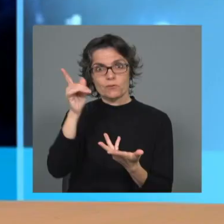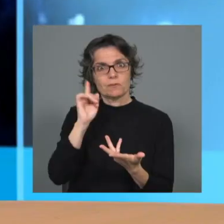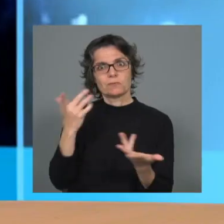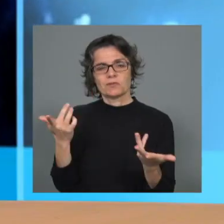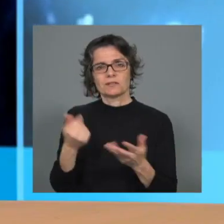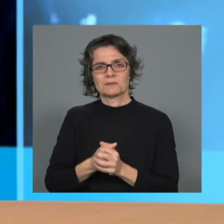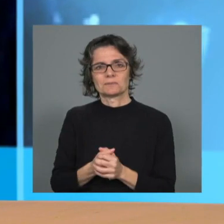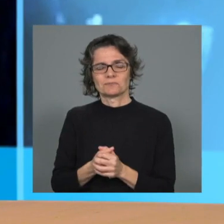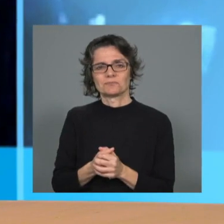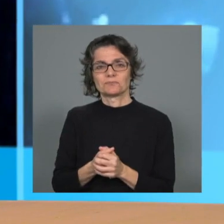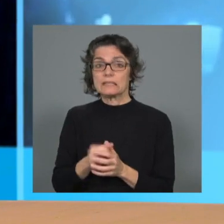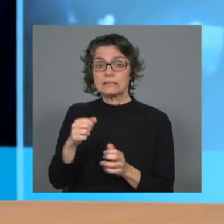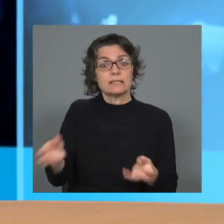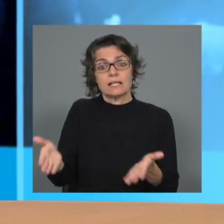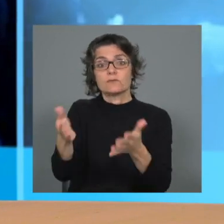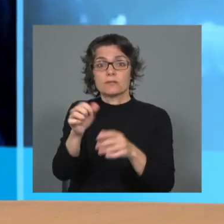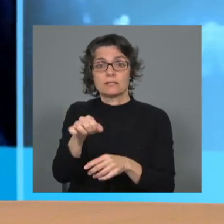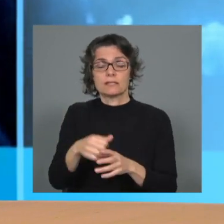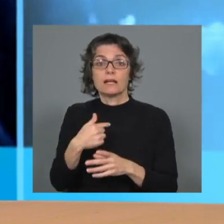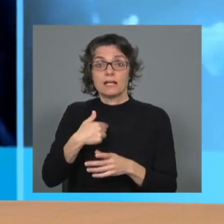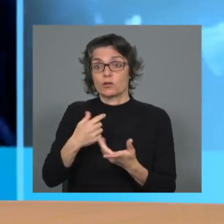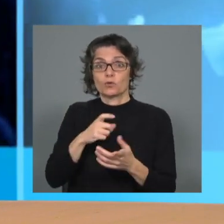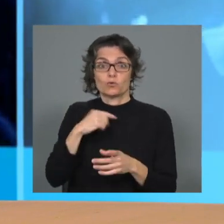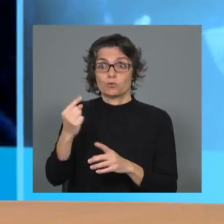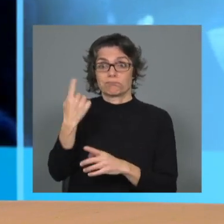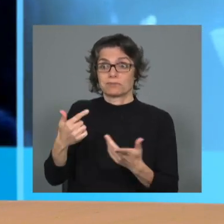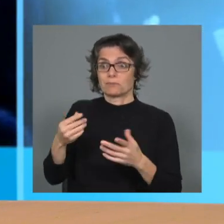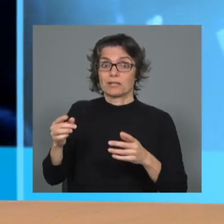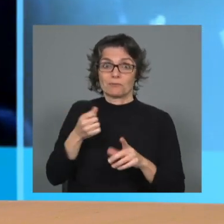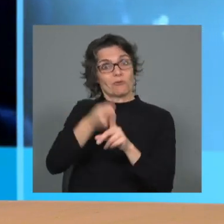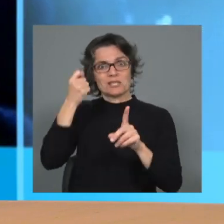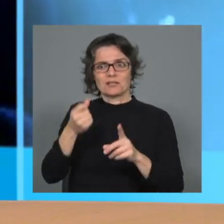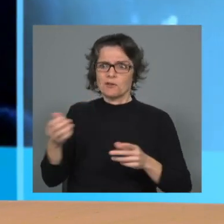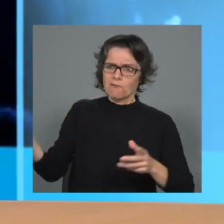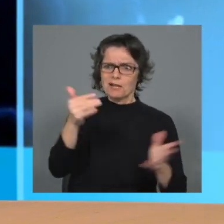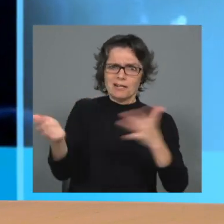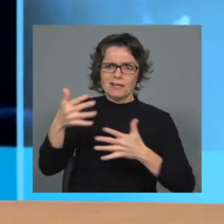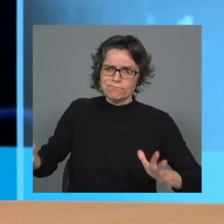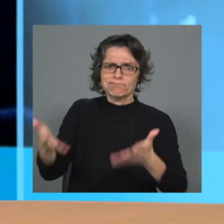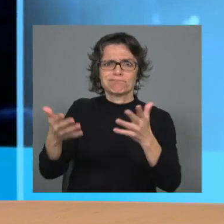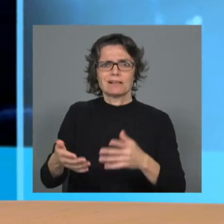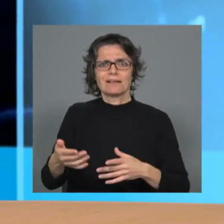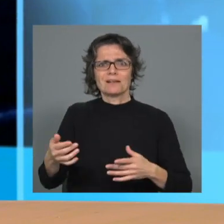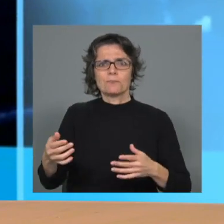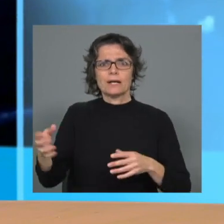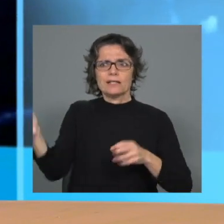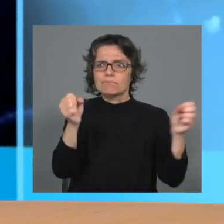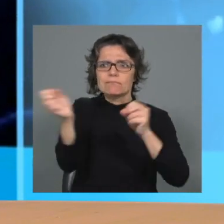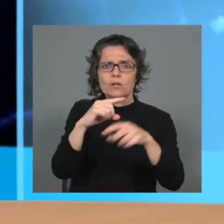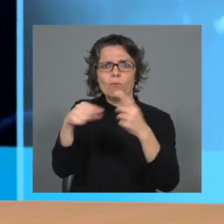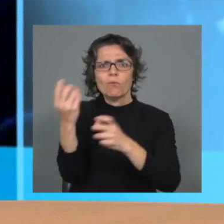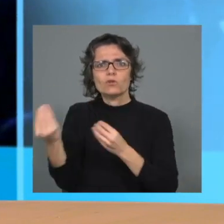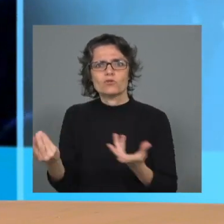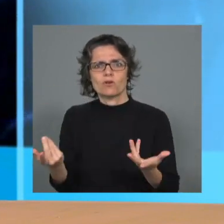sentido. Exatamente. E espero eu, lanço sempre este desafio, nesta esperança do testemunho, que chegue a mais colegas que possam seguir